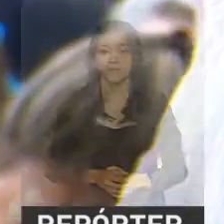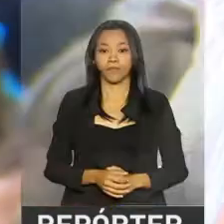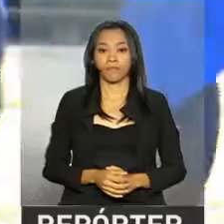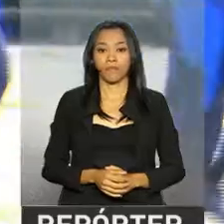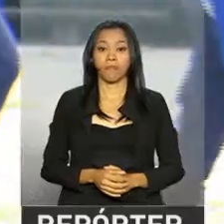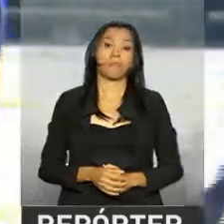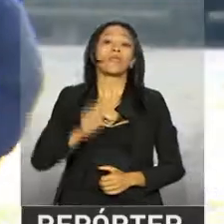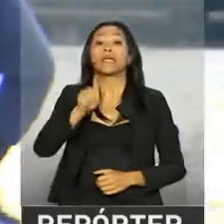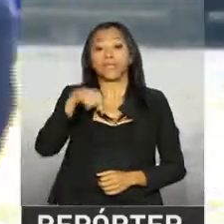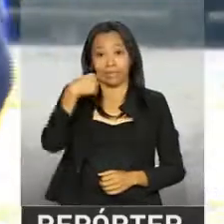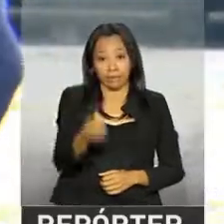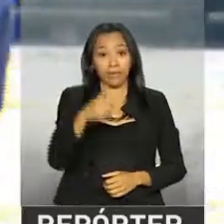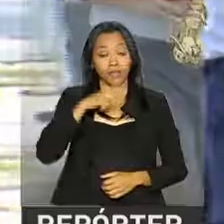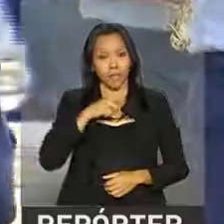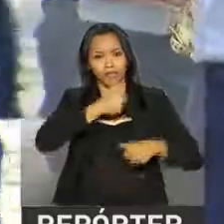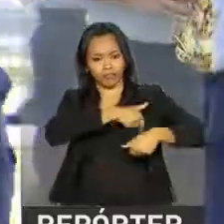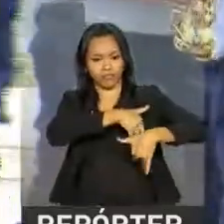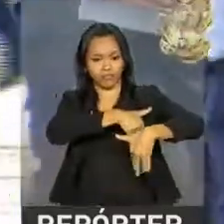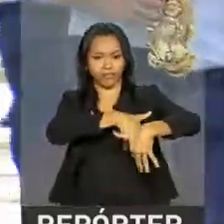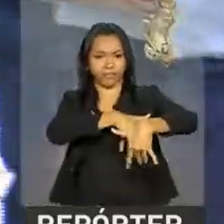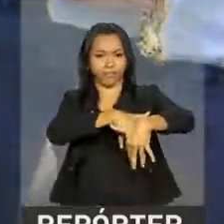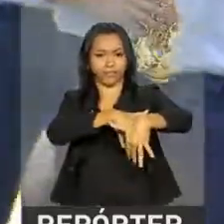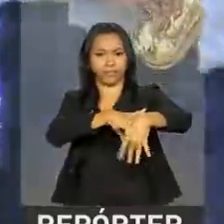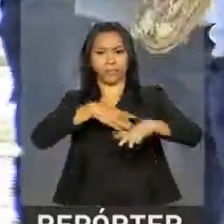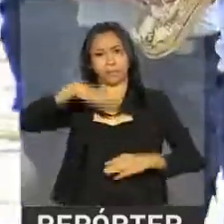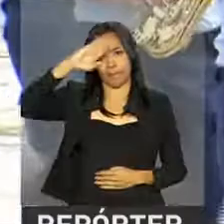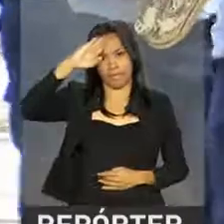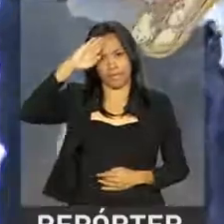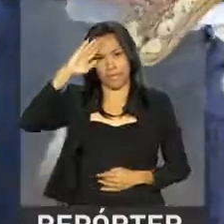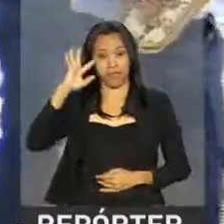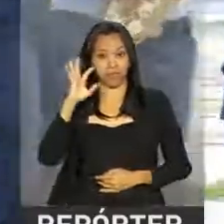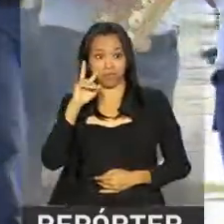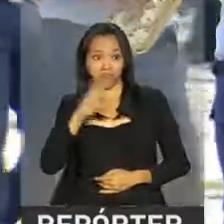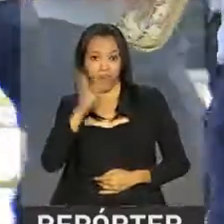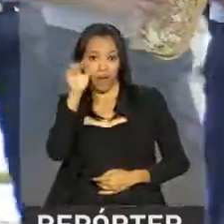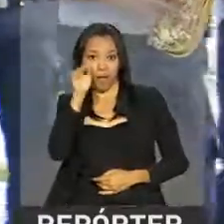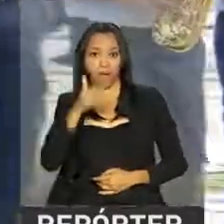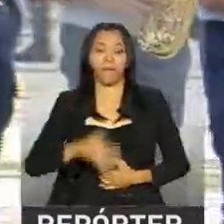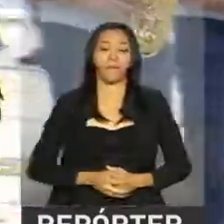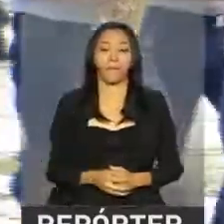Depois, houve o desfile militar que tomou a Praça dos Três Poderes.